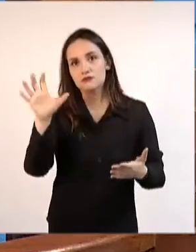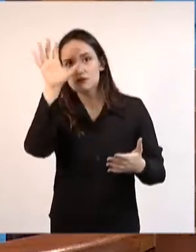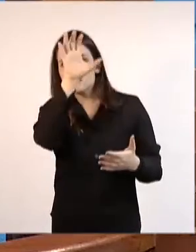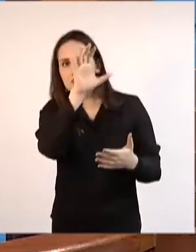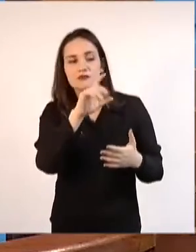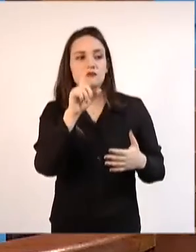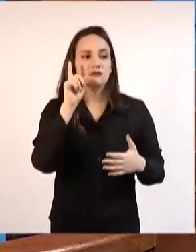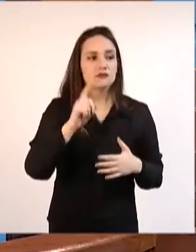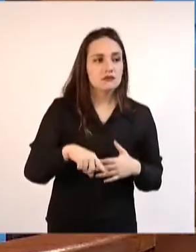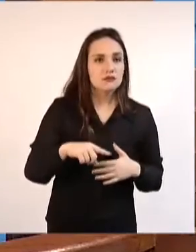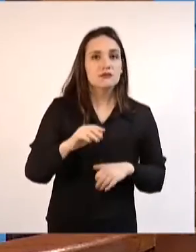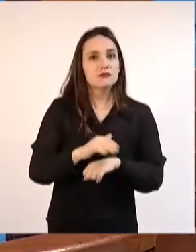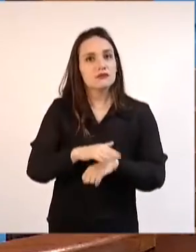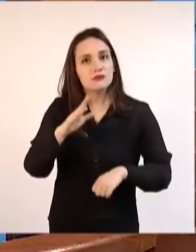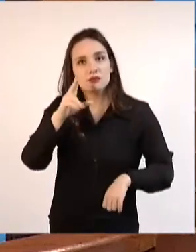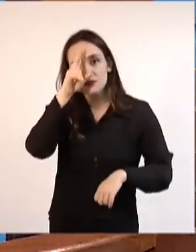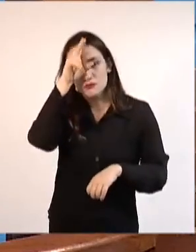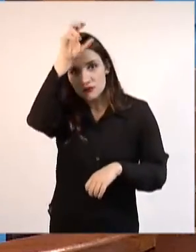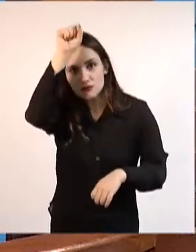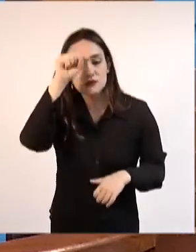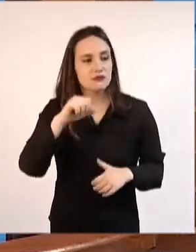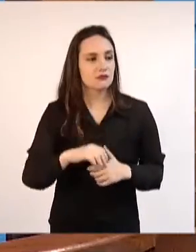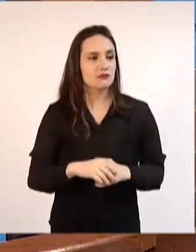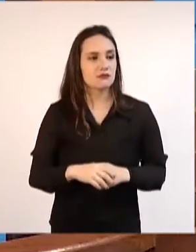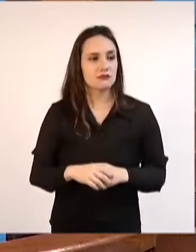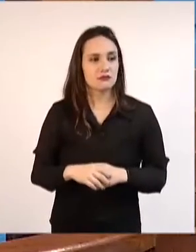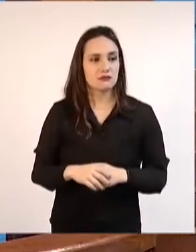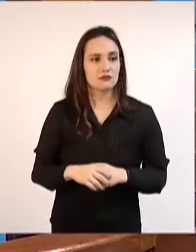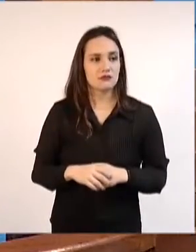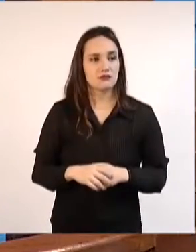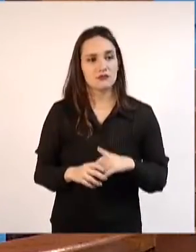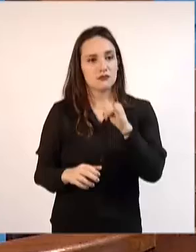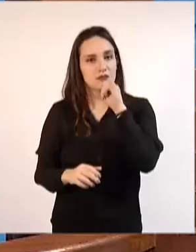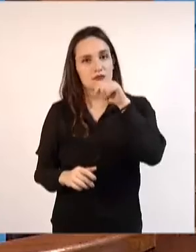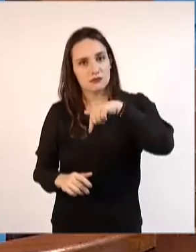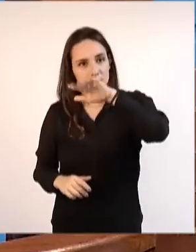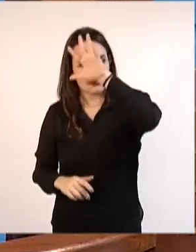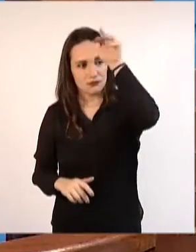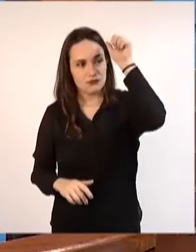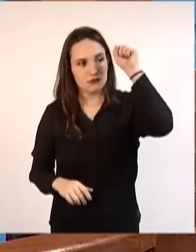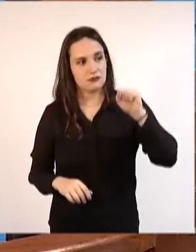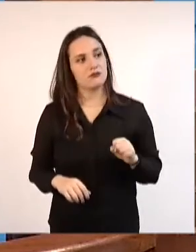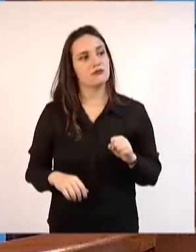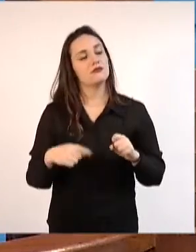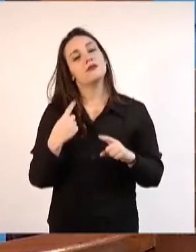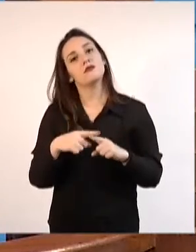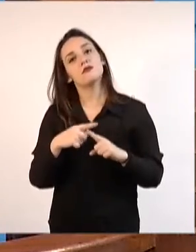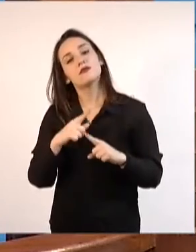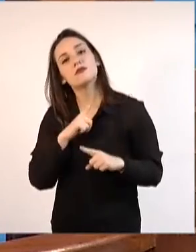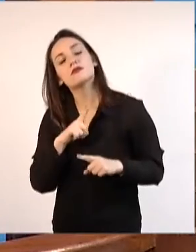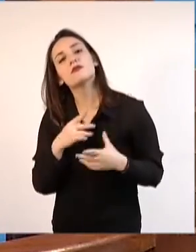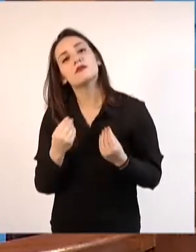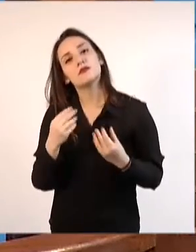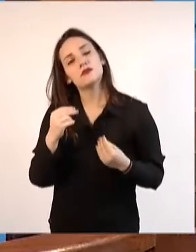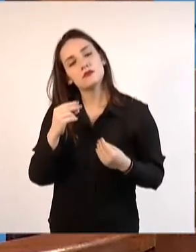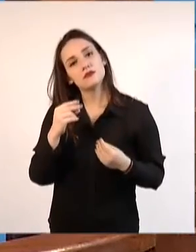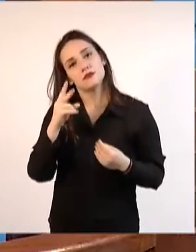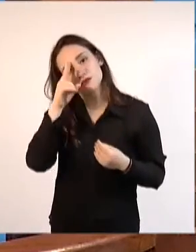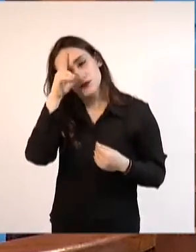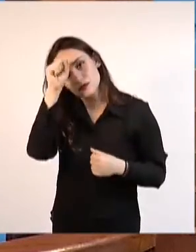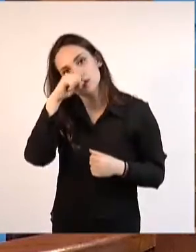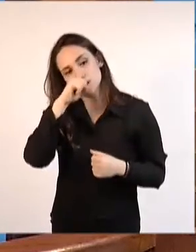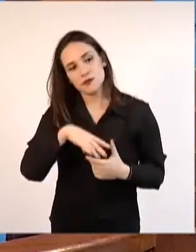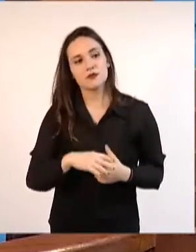país isso é mais presente, como é o caso do Mato Grosso do Sul, essa violência é muito forte. Então, eu gostaria